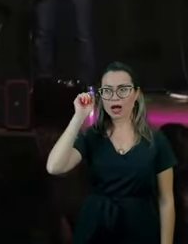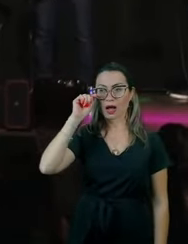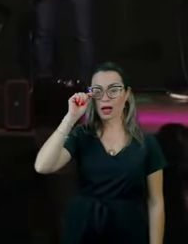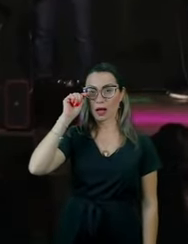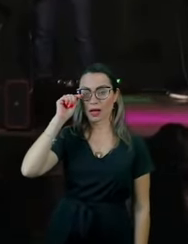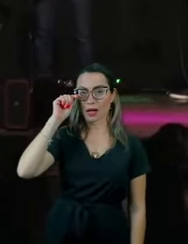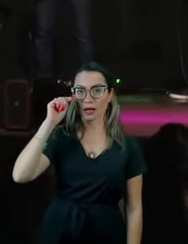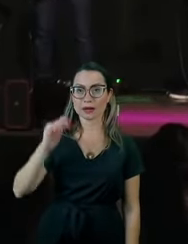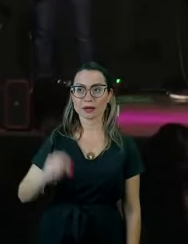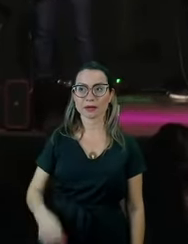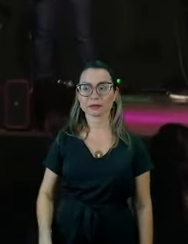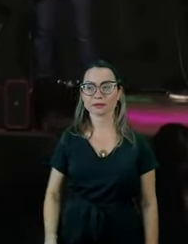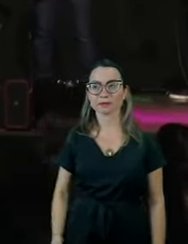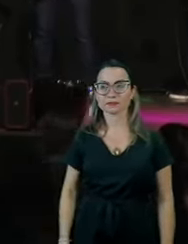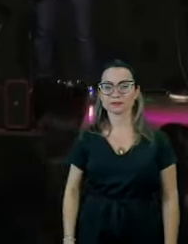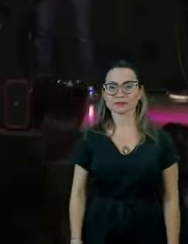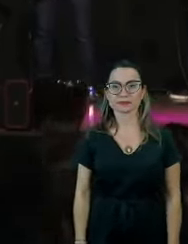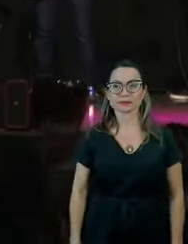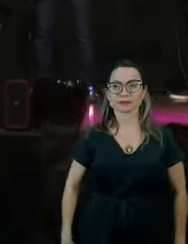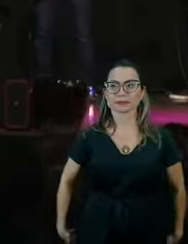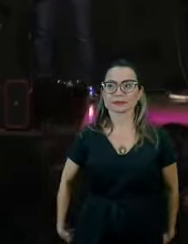Pode falar.